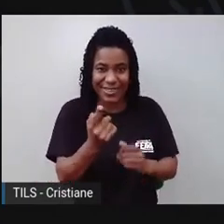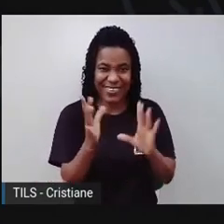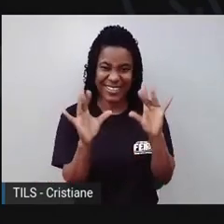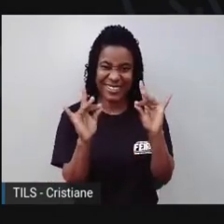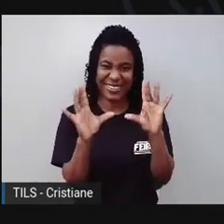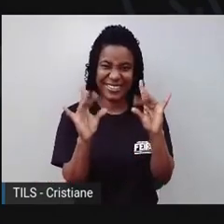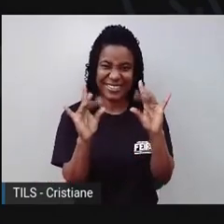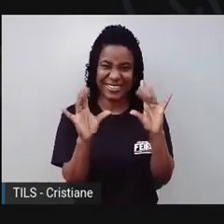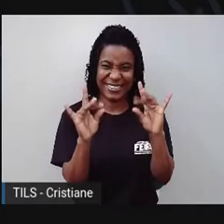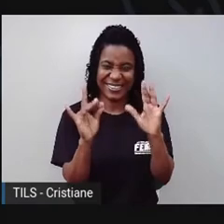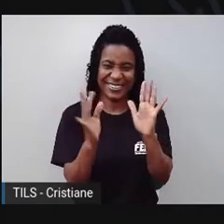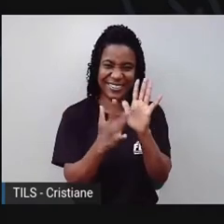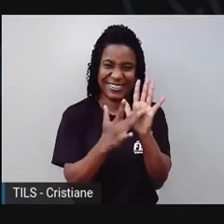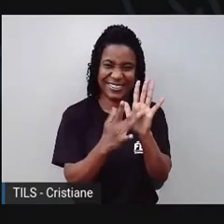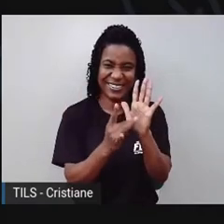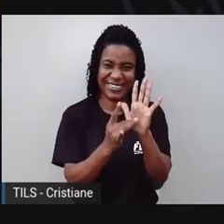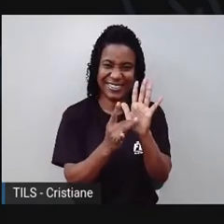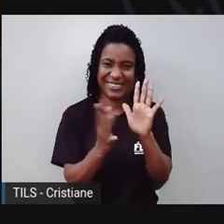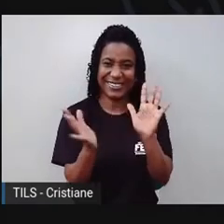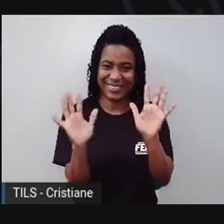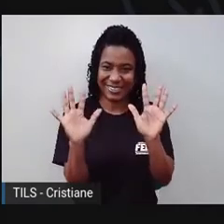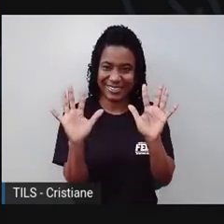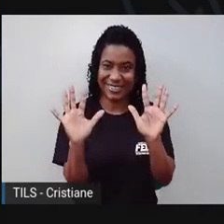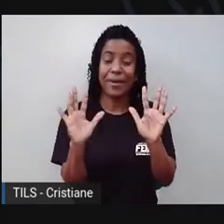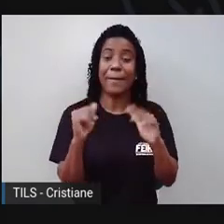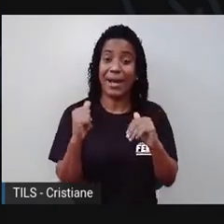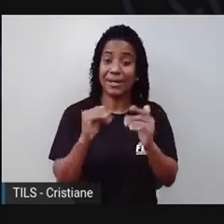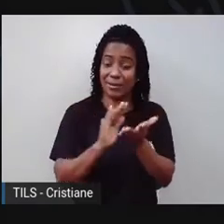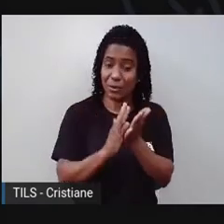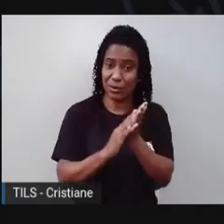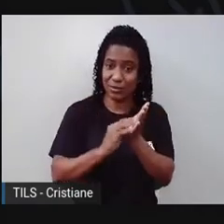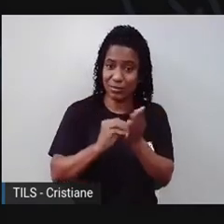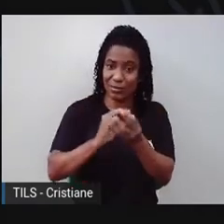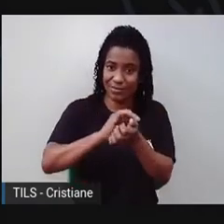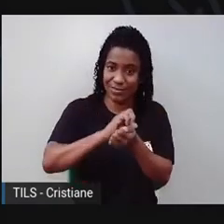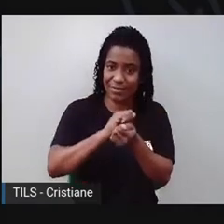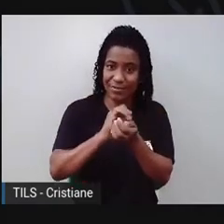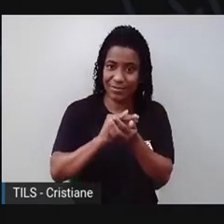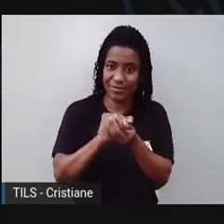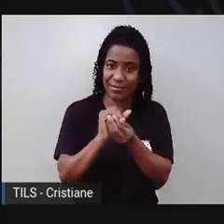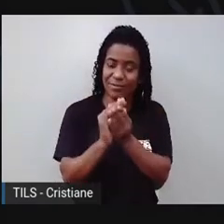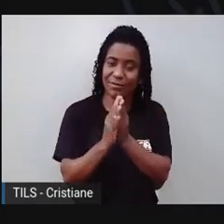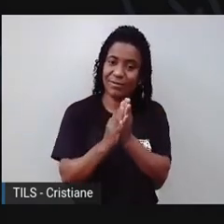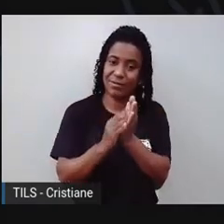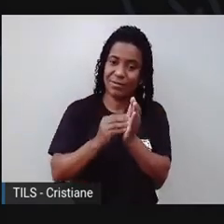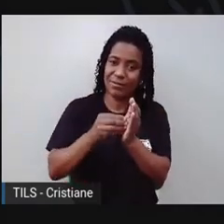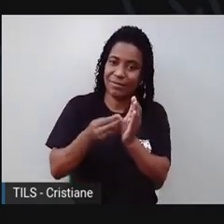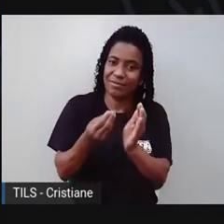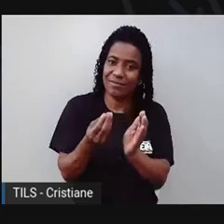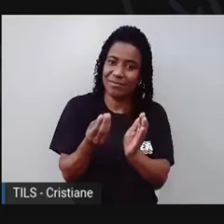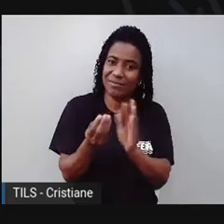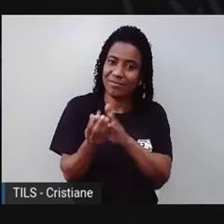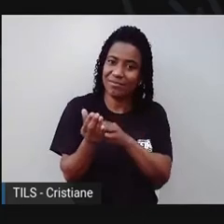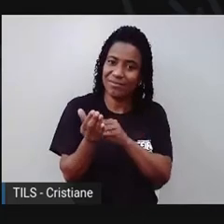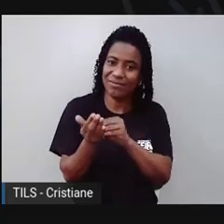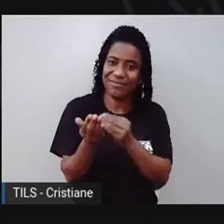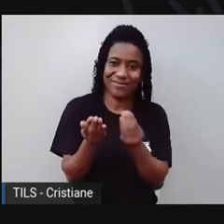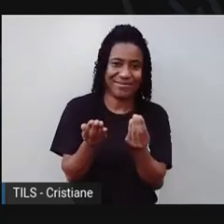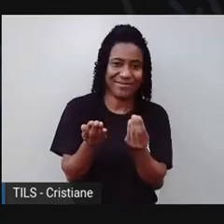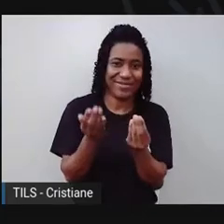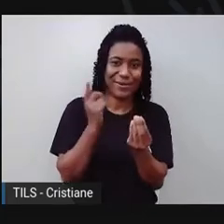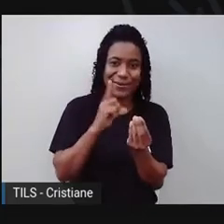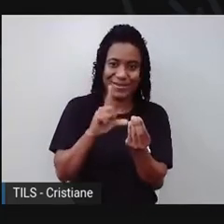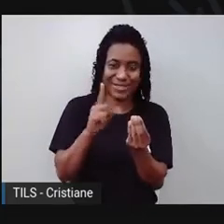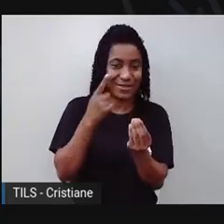vendo? Mas ele vai desgrudar da mão. Pode continuar mexendo,